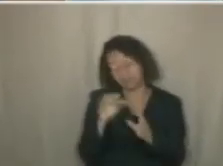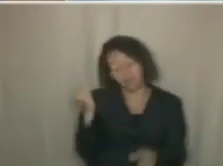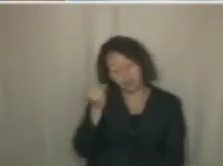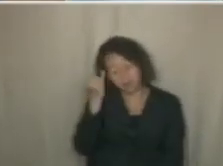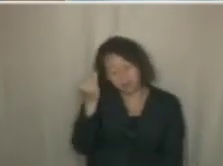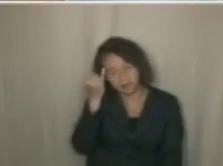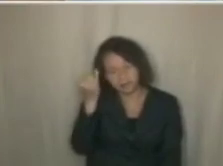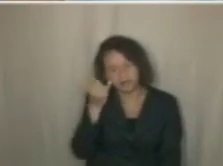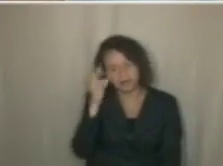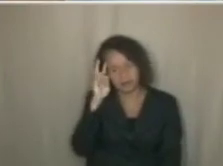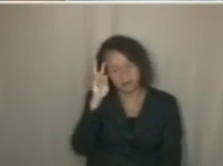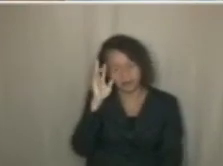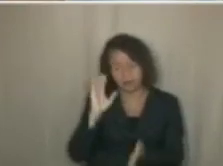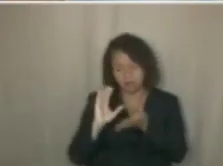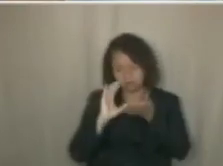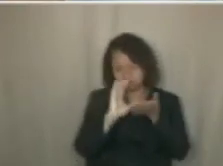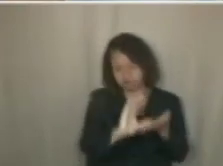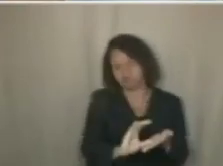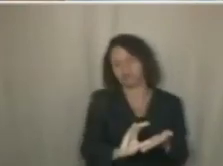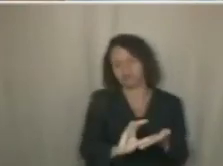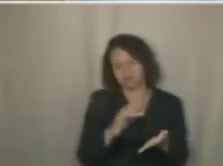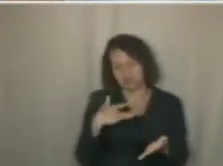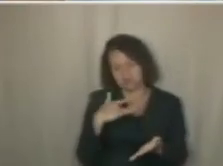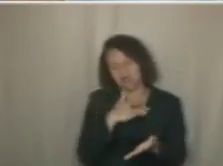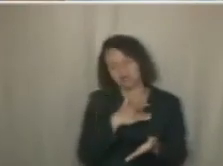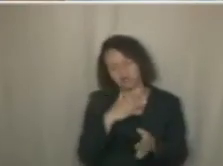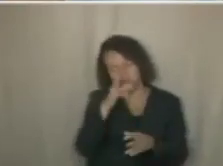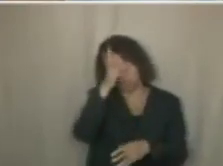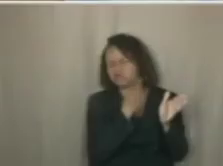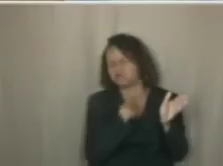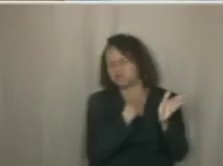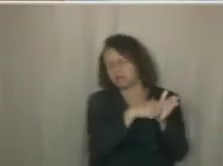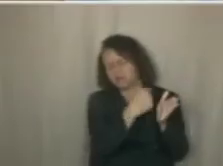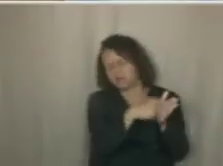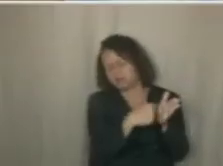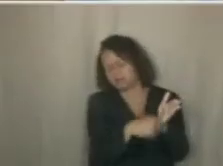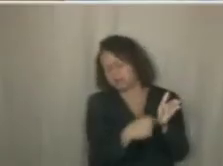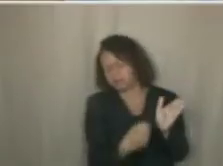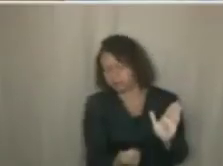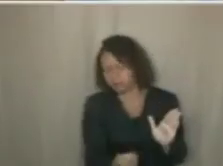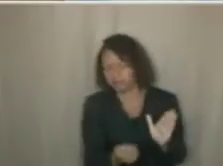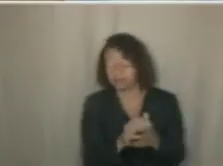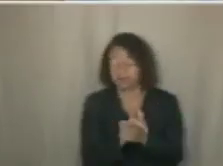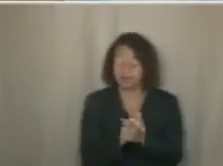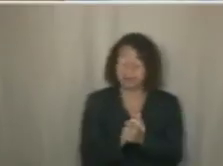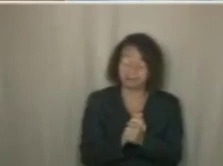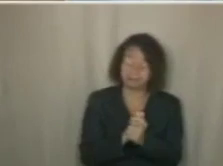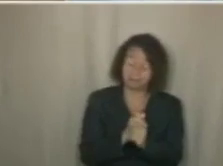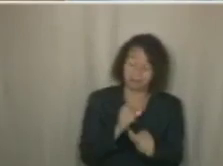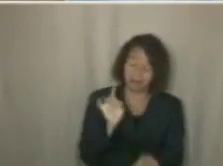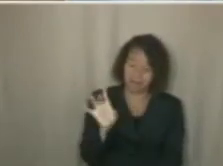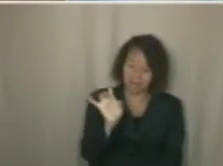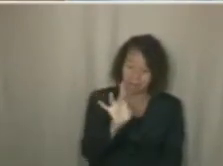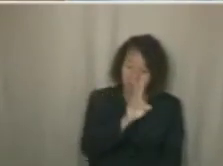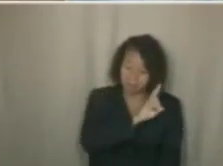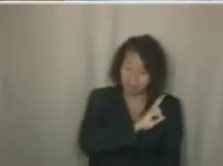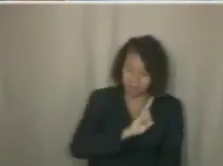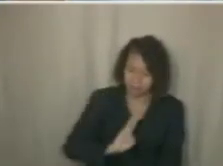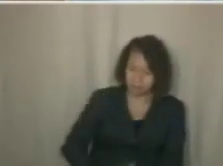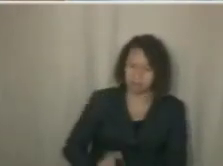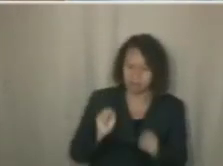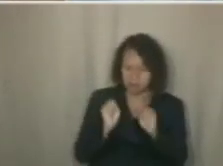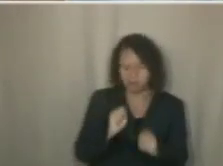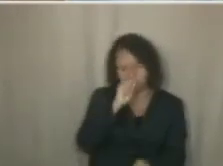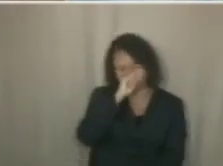ressaltar os investimentos que tem sido feito na área de saúde aqui na prefeitura E aí naturalmente que cada Vereador pode fazer